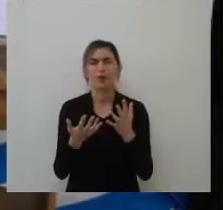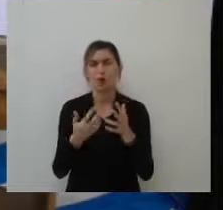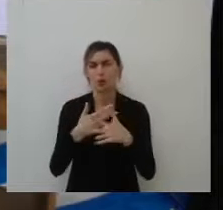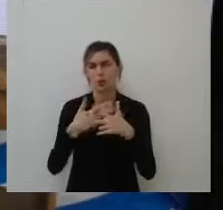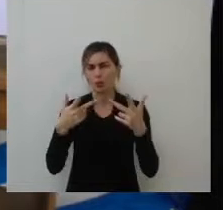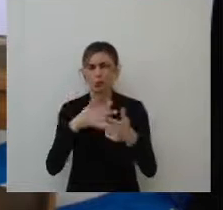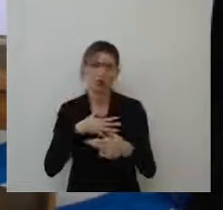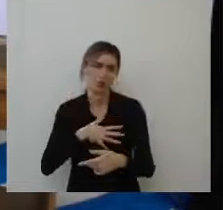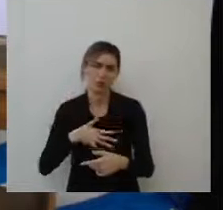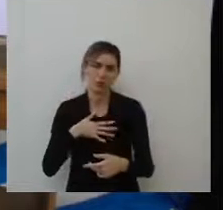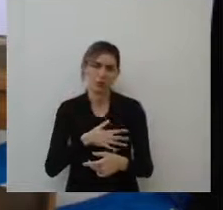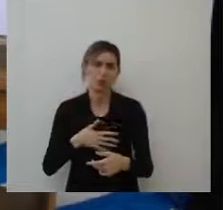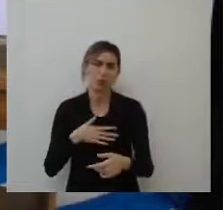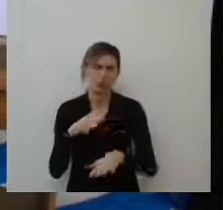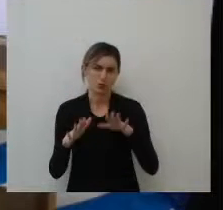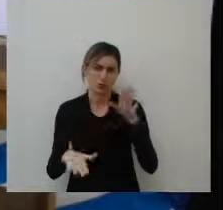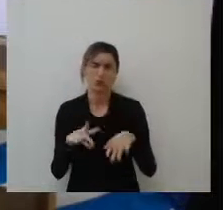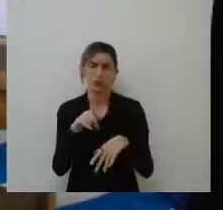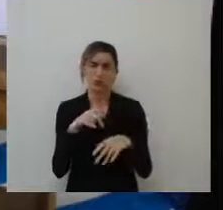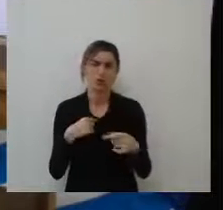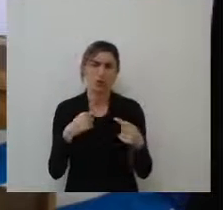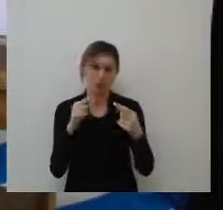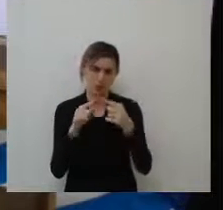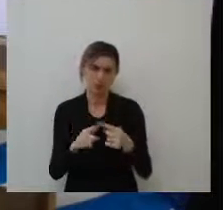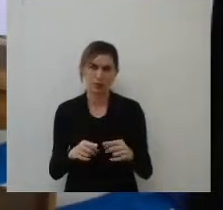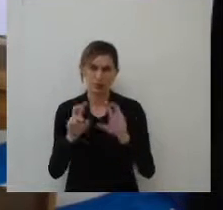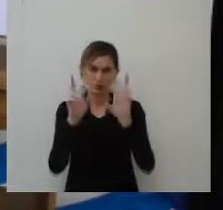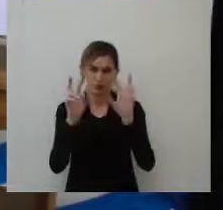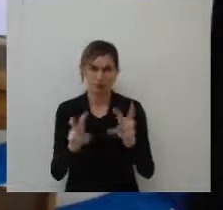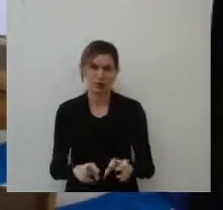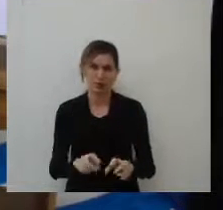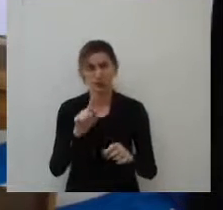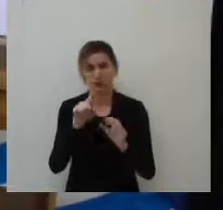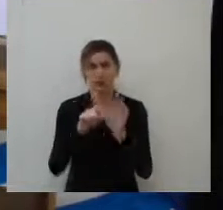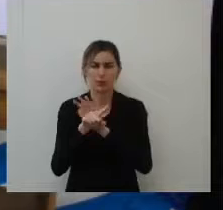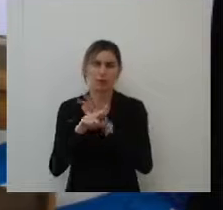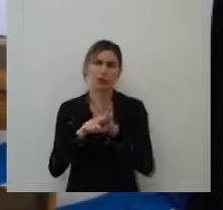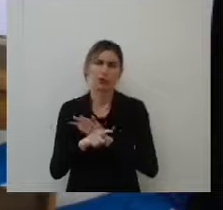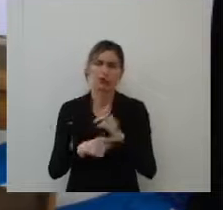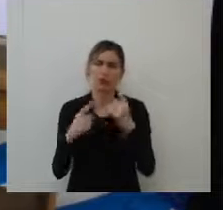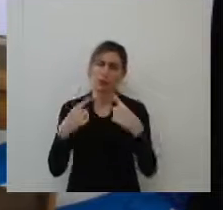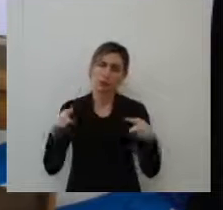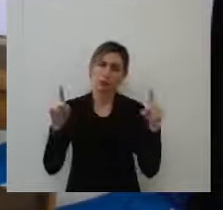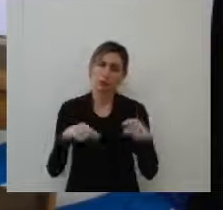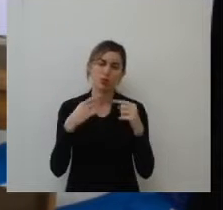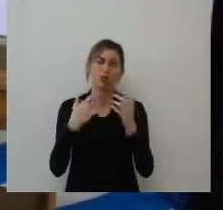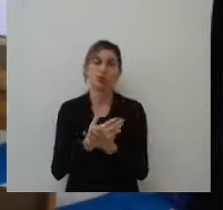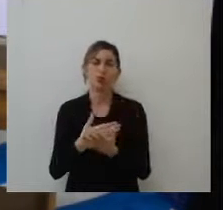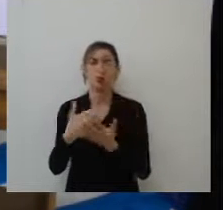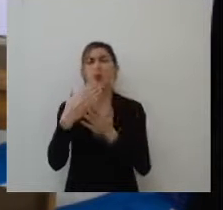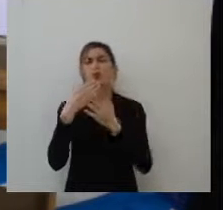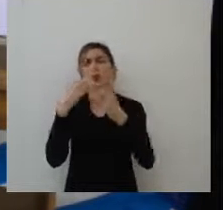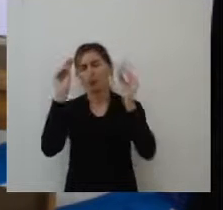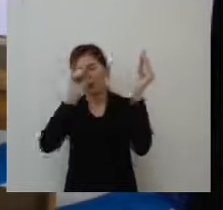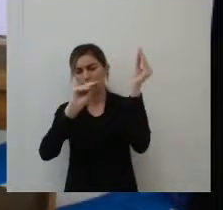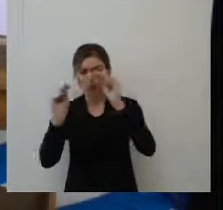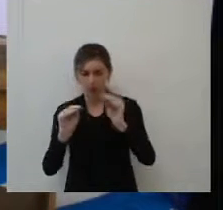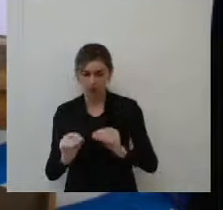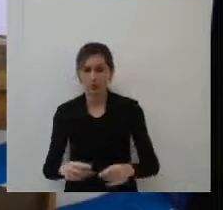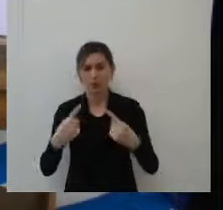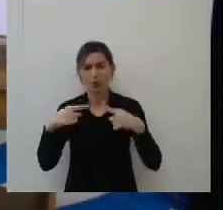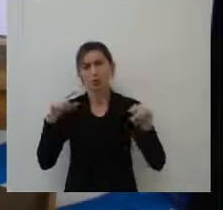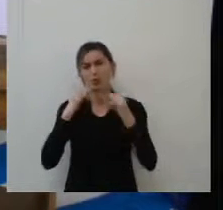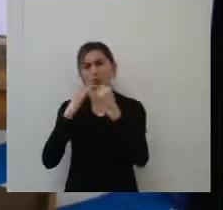coisas que você goste, né? Possíveis que você goste, relacionadas àquele tema. Se você pesquisa sobre alguma música, já começa a aparecer